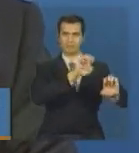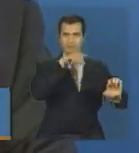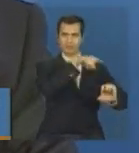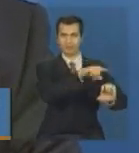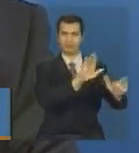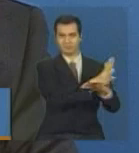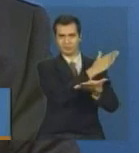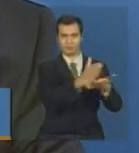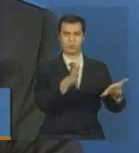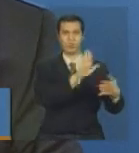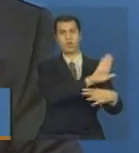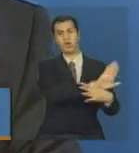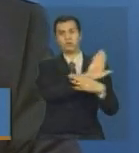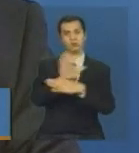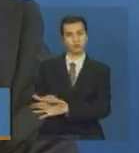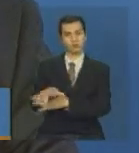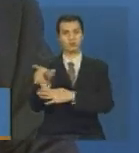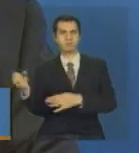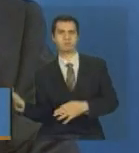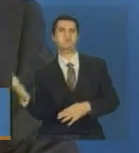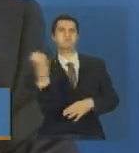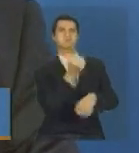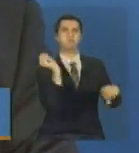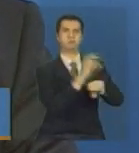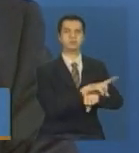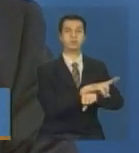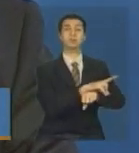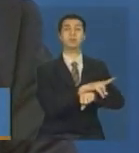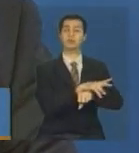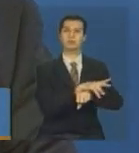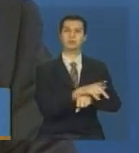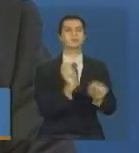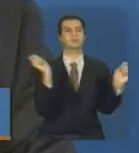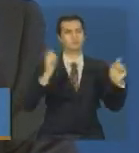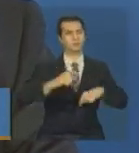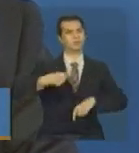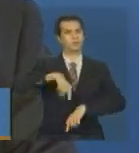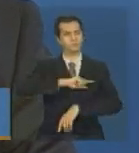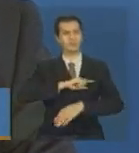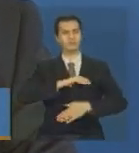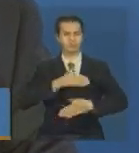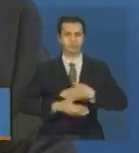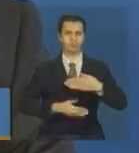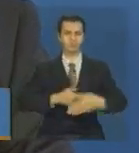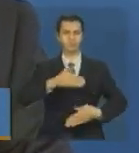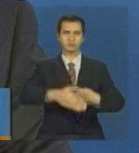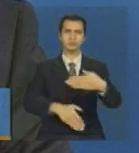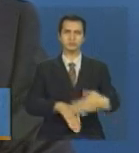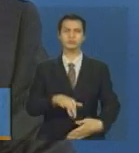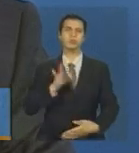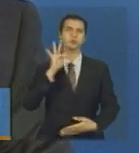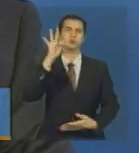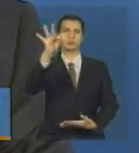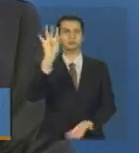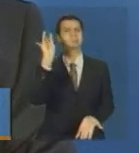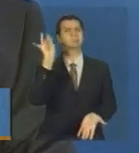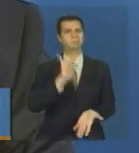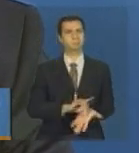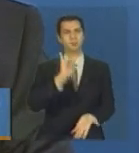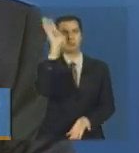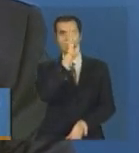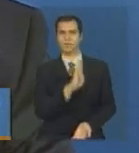ascender aos postos de trabalho que estão em aberto, com certeza nós vamos estar caminhando para, de fato, termos um